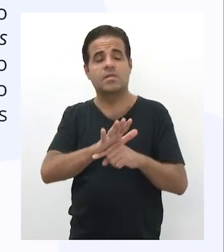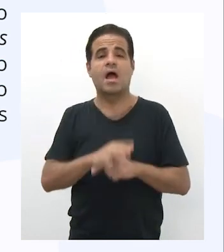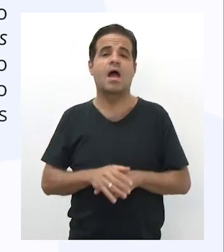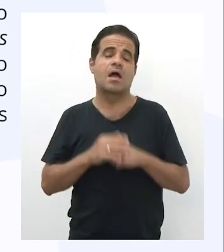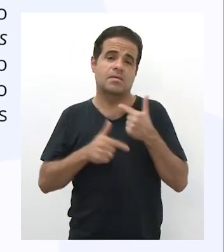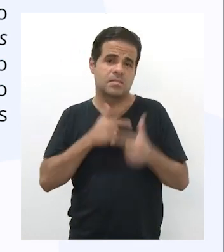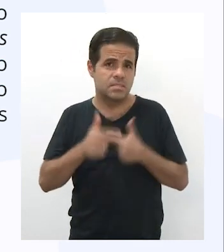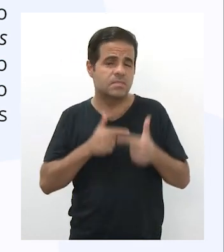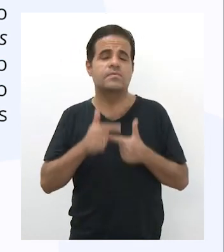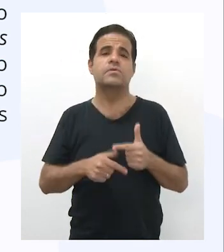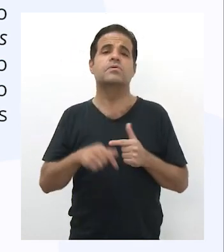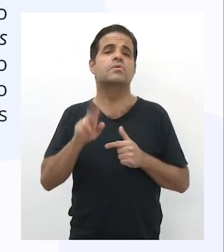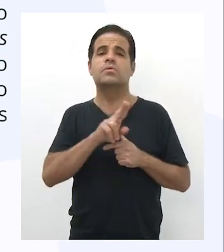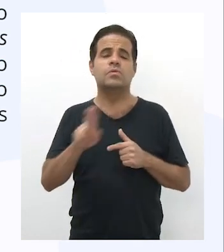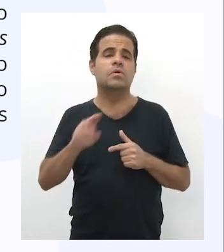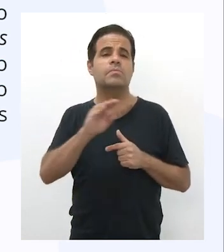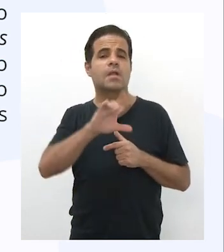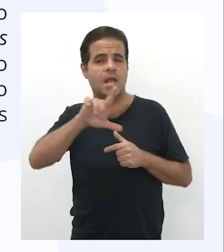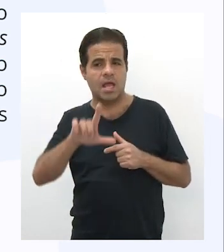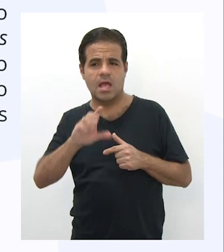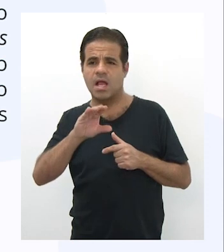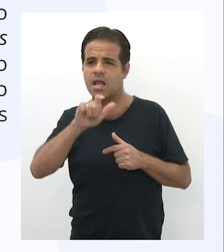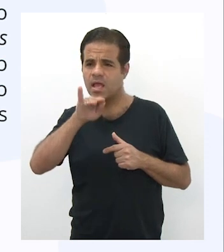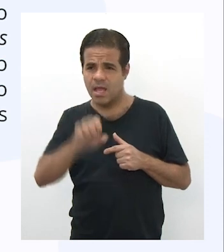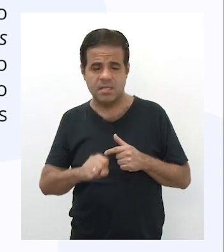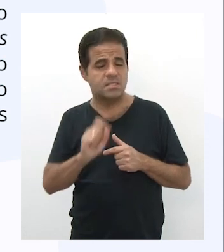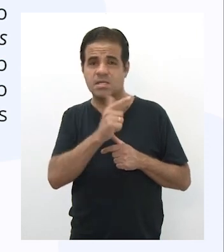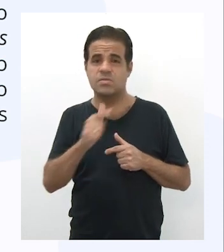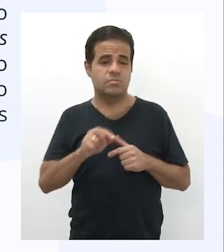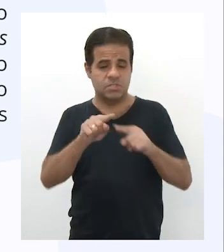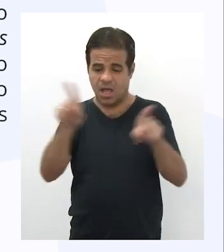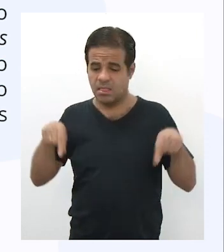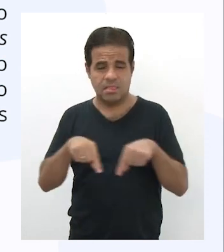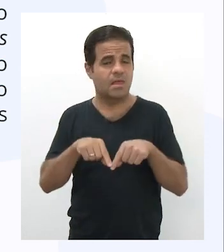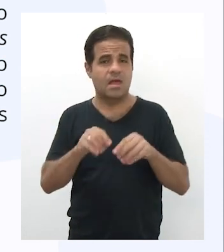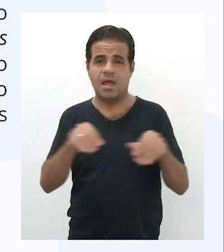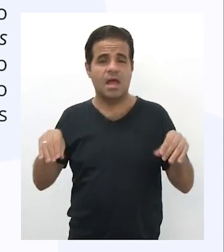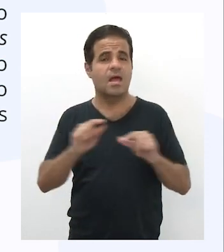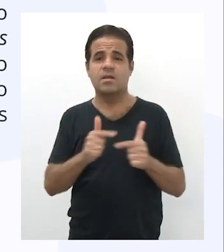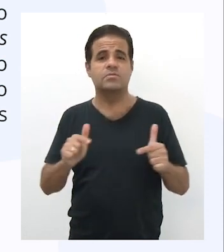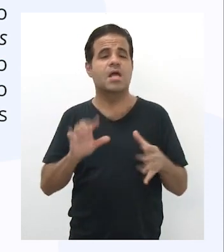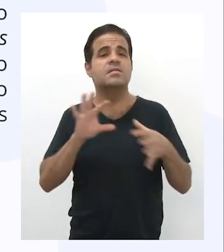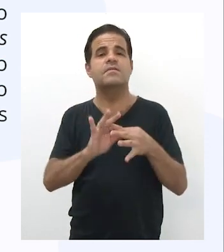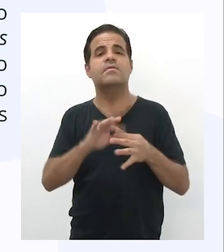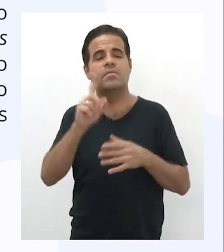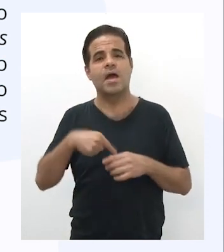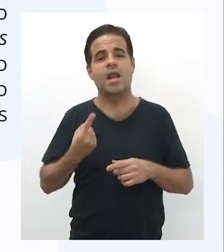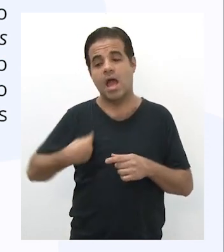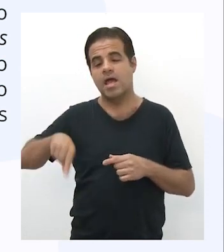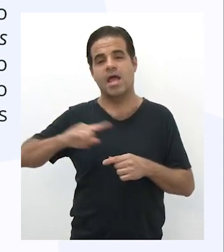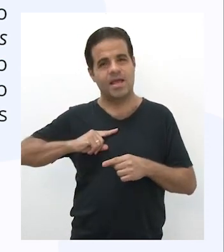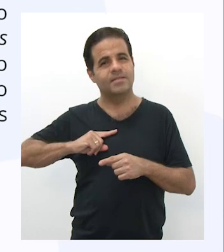serviços, denominados clientes. E já que não possuíam terras, esse vínculo era